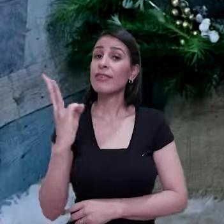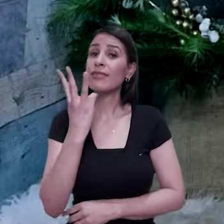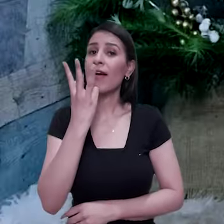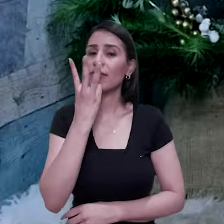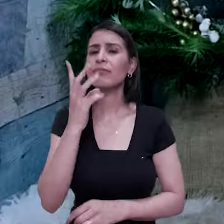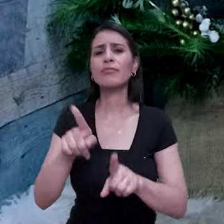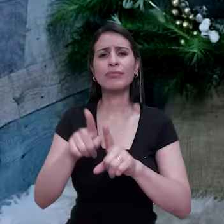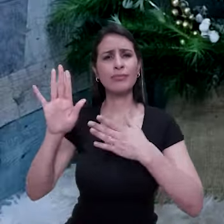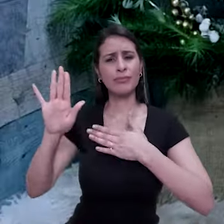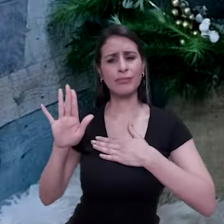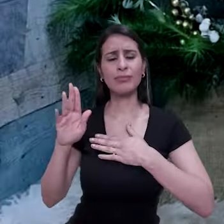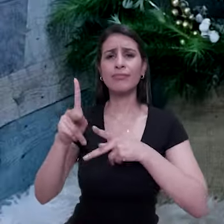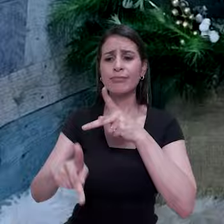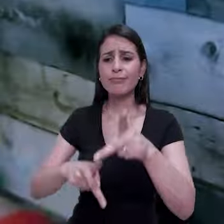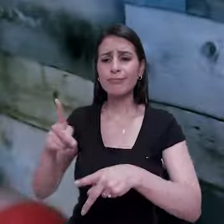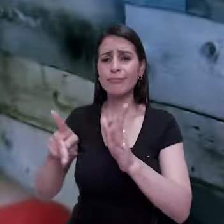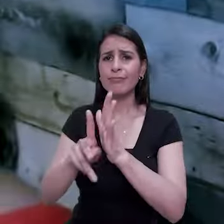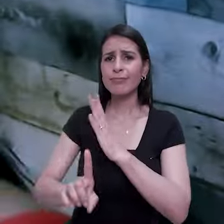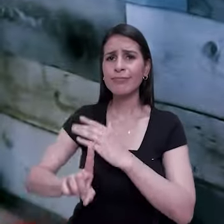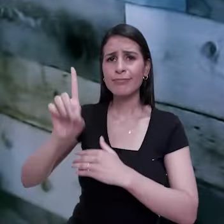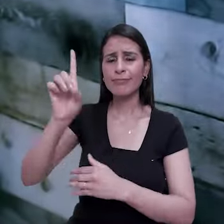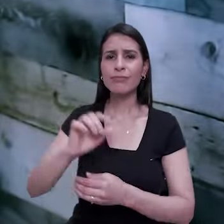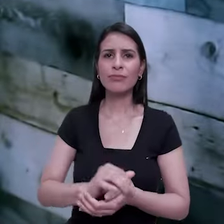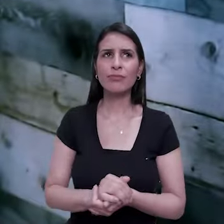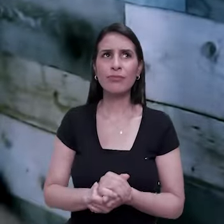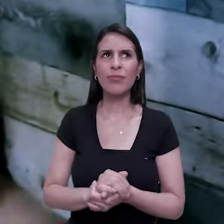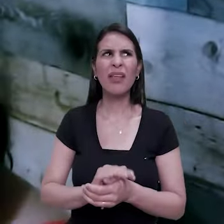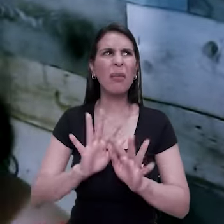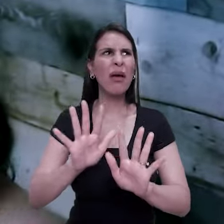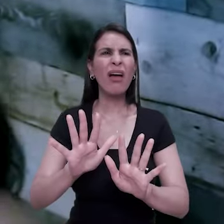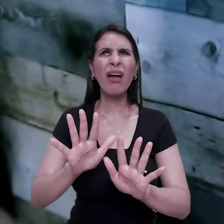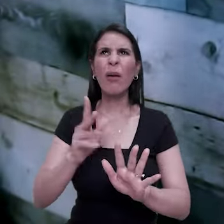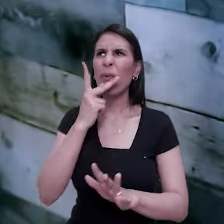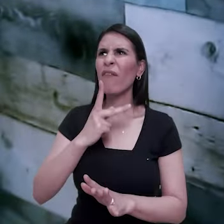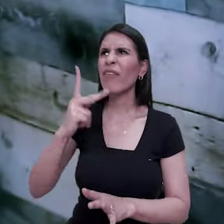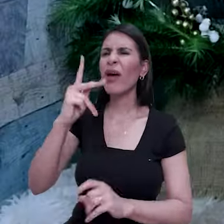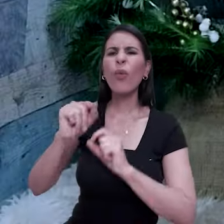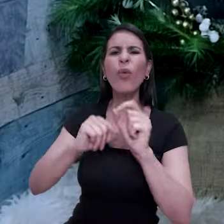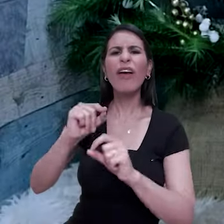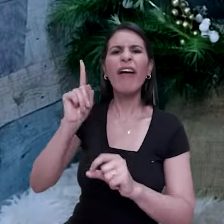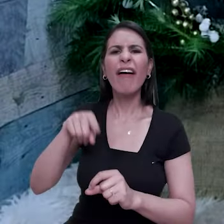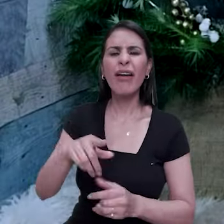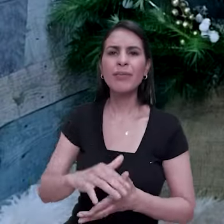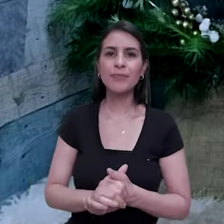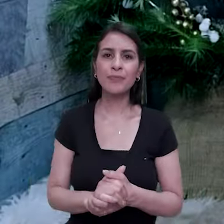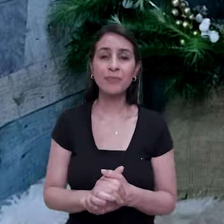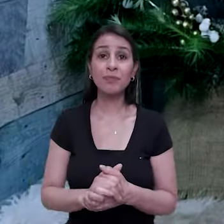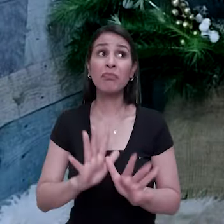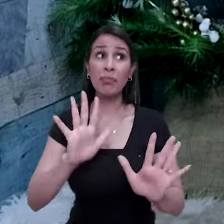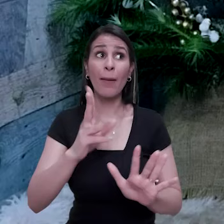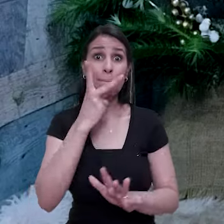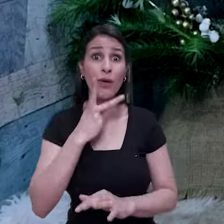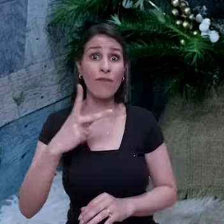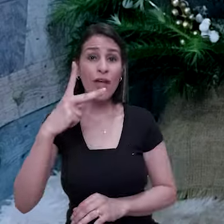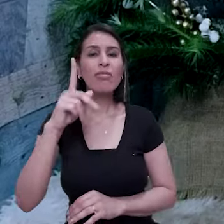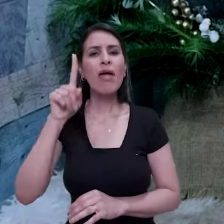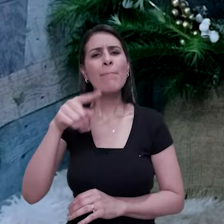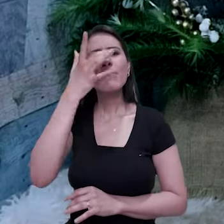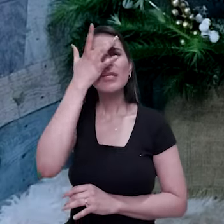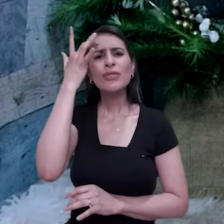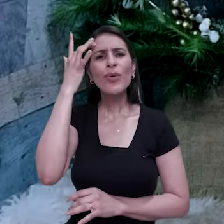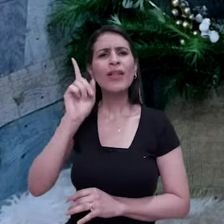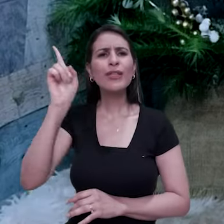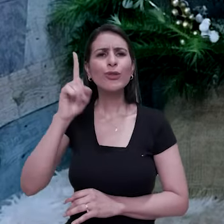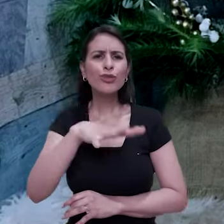Deus. Peraí, profeta? O que é um profeta? Profeta é uma pessoa chamada por Deus